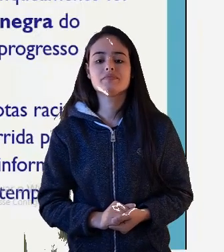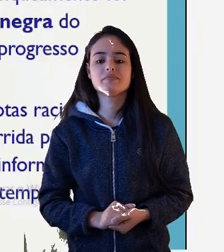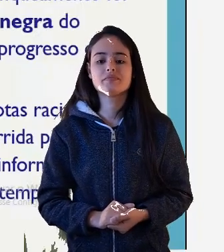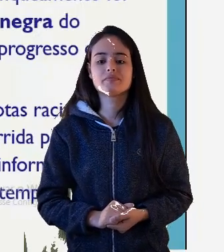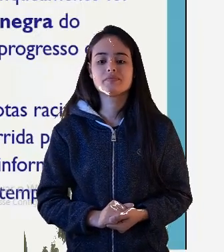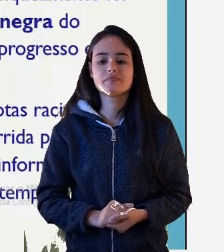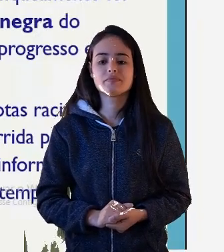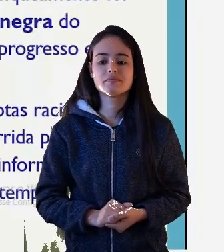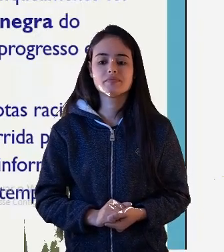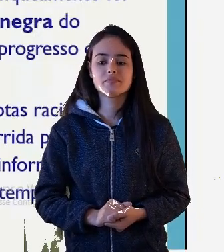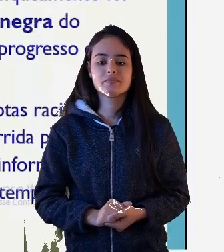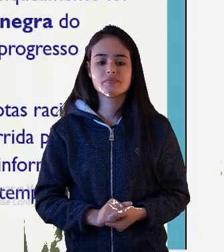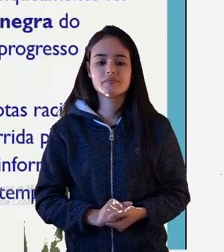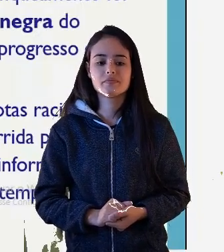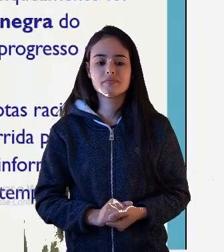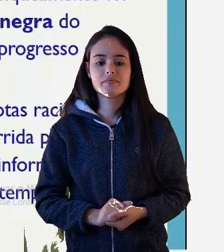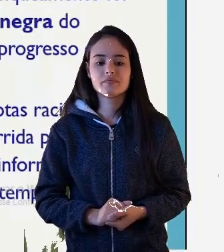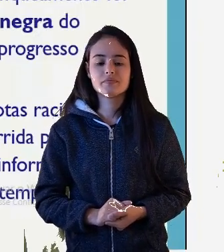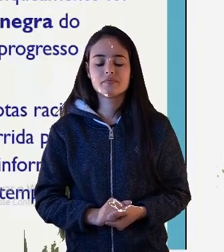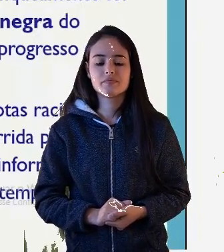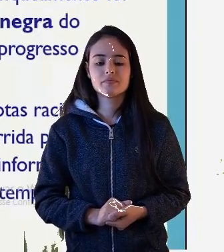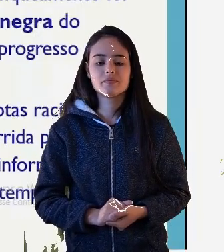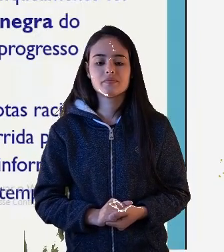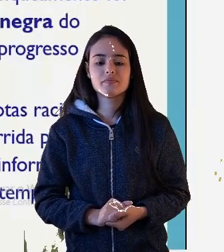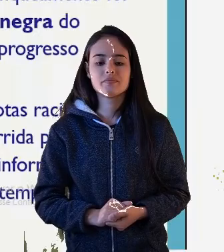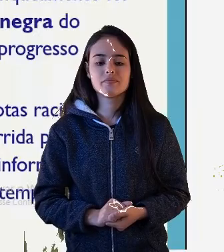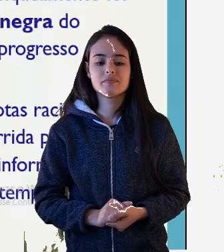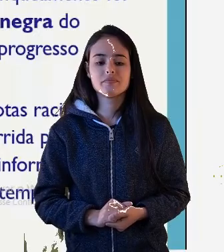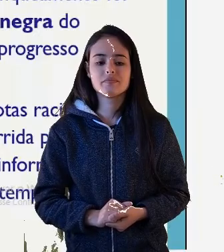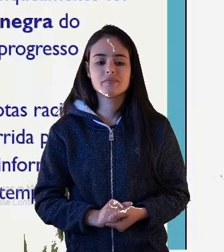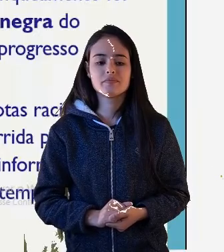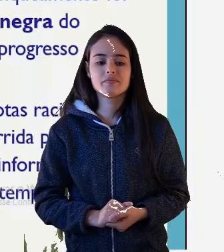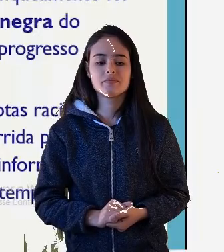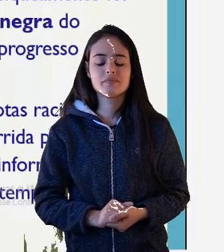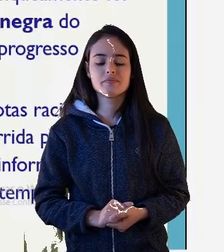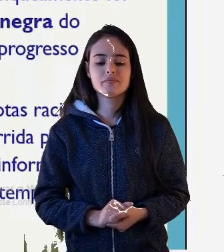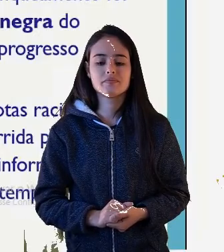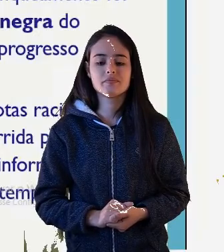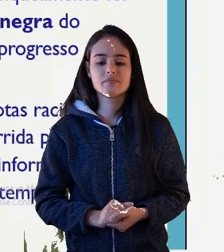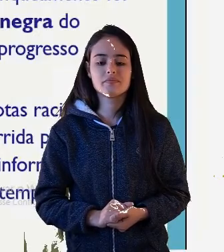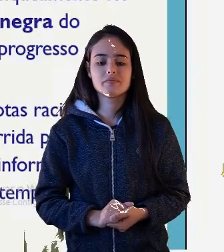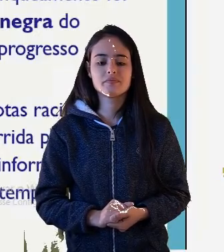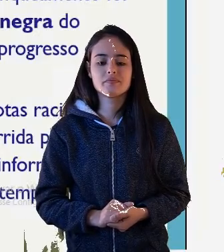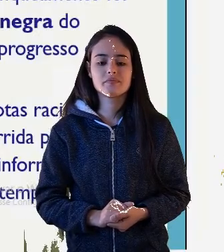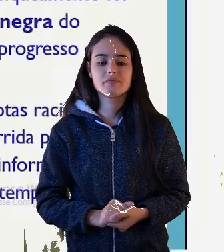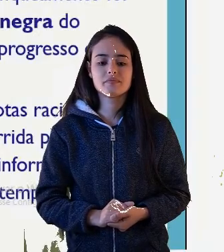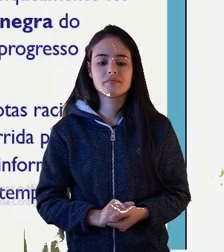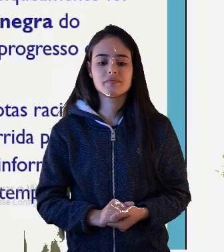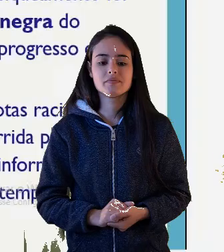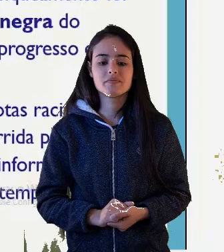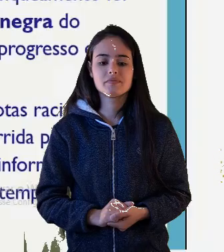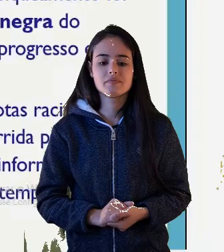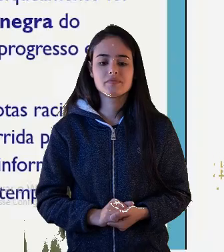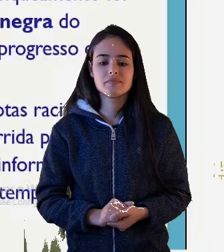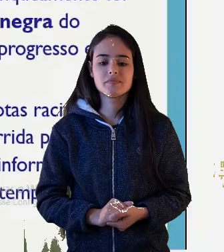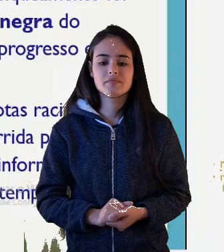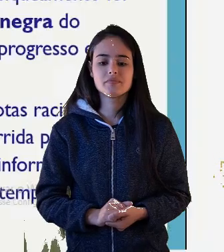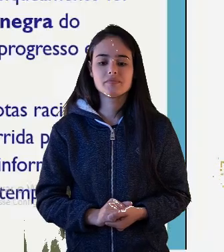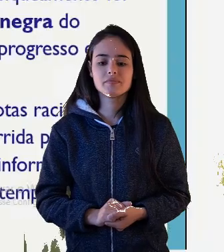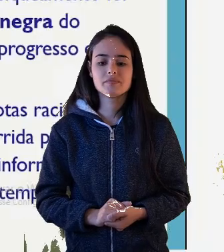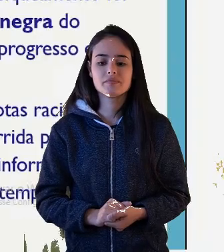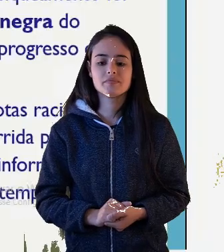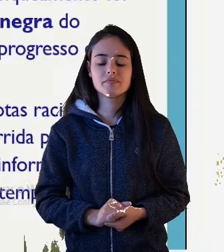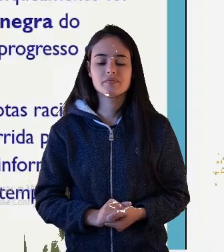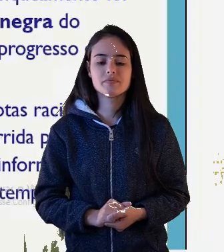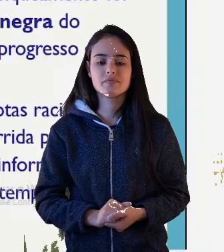informal de quase 100% para brancos nas universidades até bem pouco tempo. Né? Eu nem peguei de novo aquela foto que eu usei ano passado no curso da